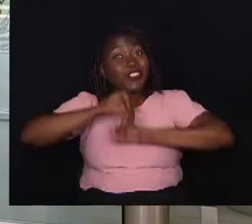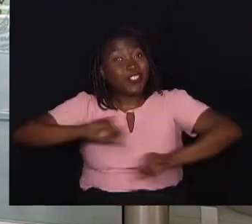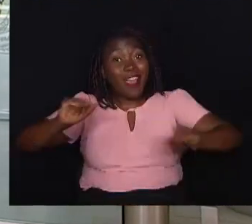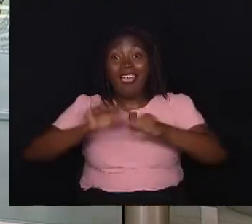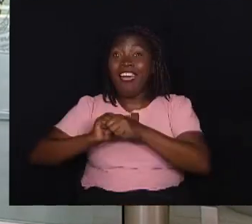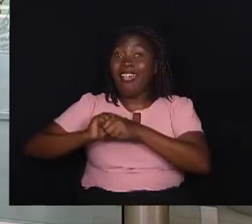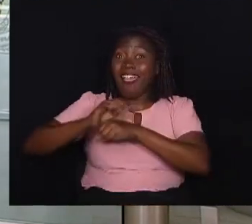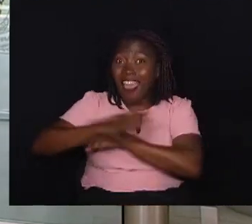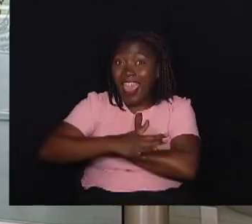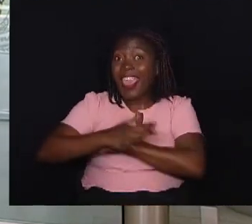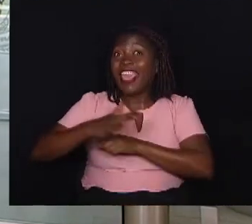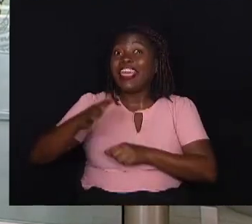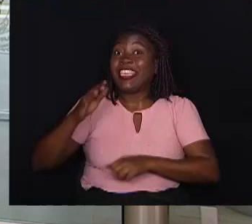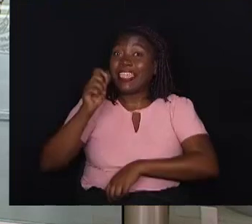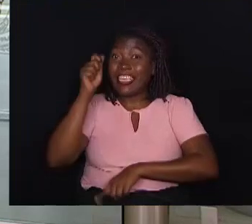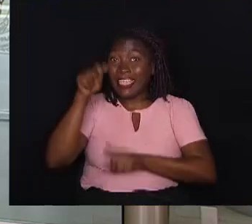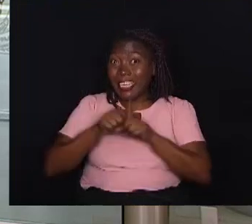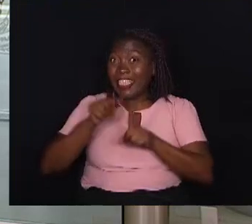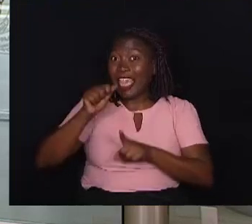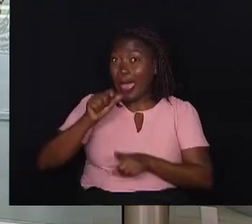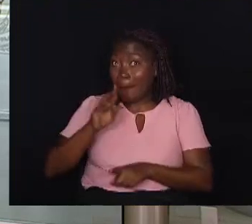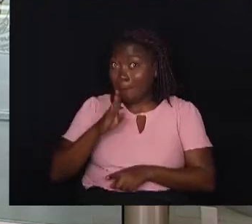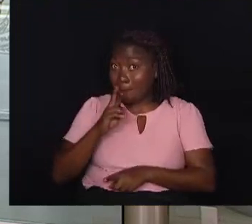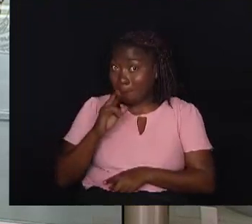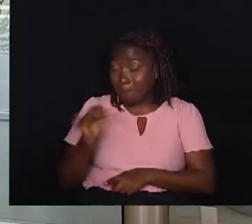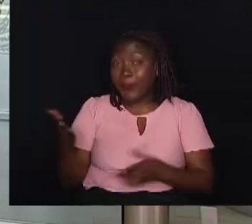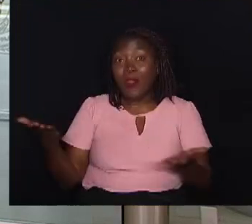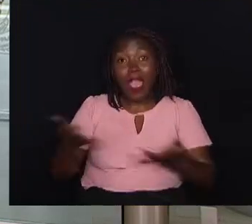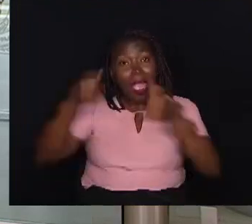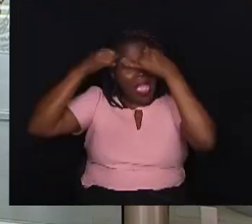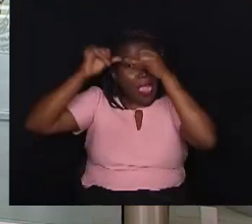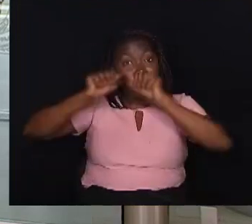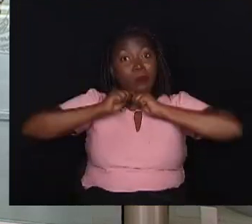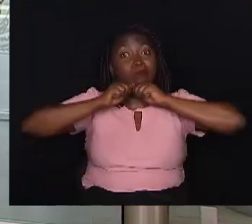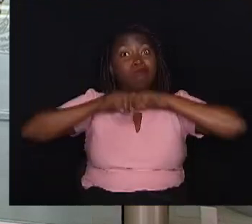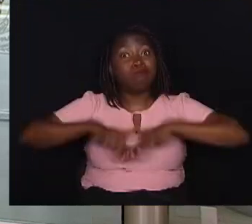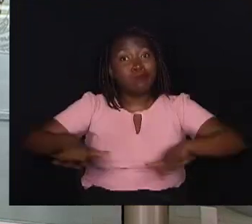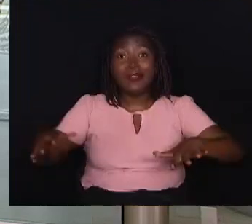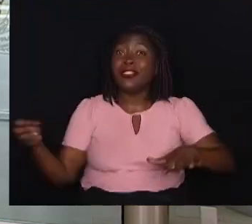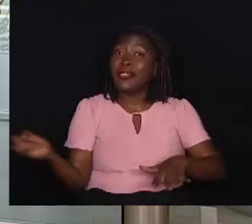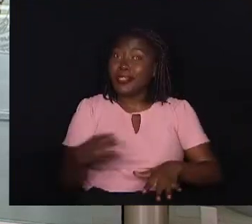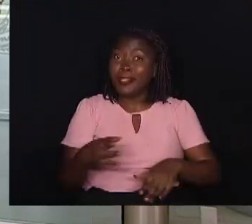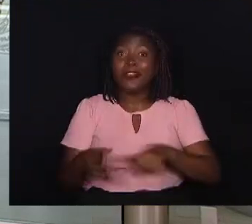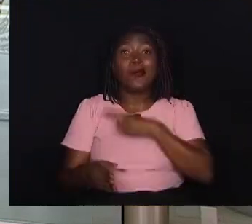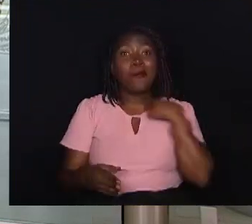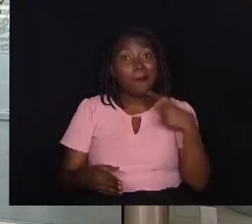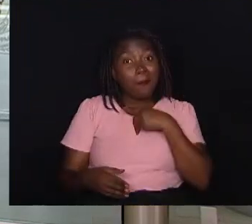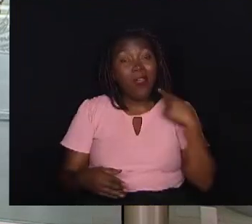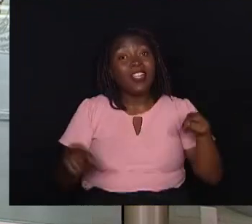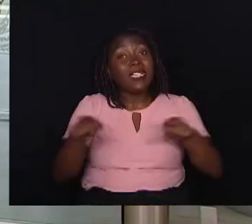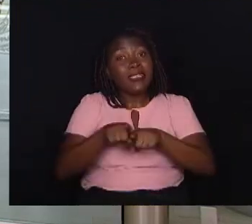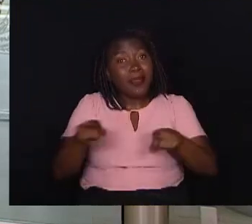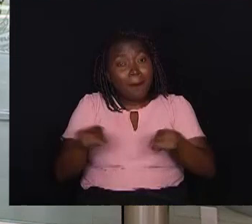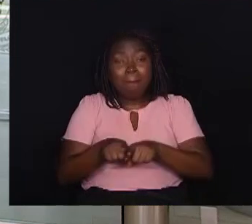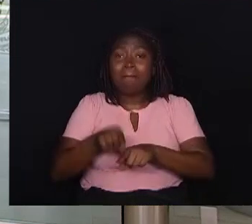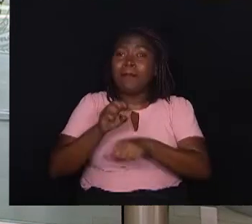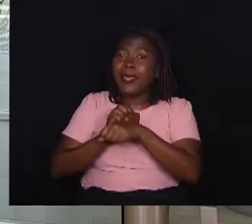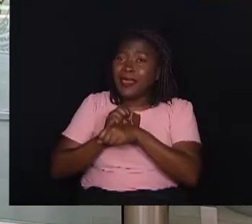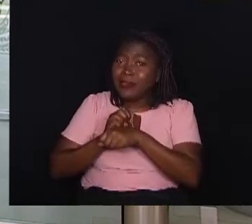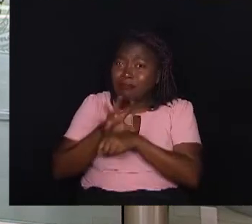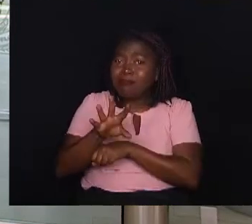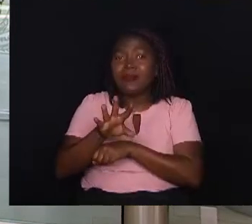em abril. O objetivo agora é evitar uma explosão de casos e novas mortes. Também passar